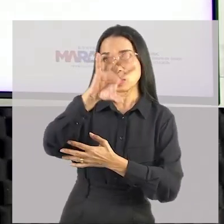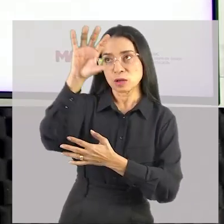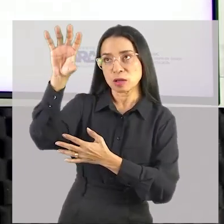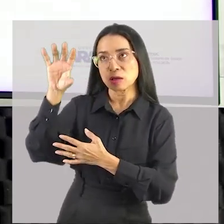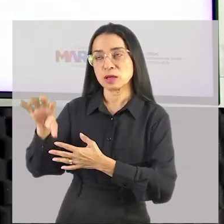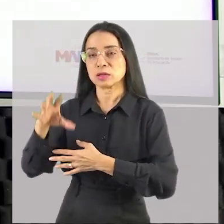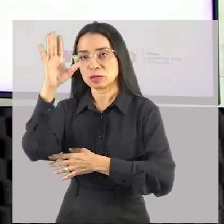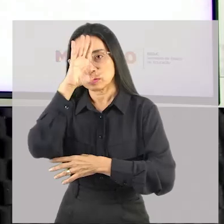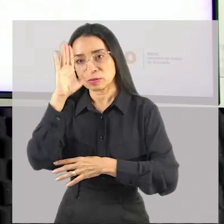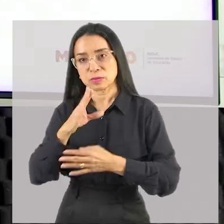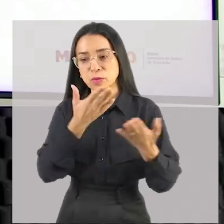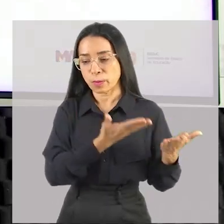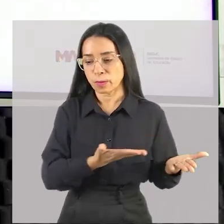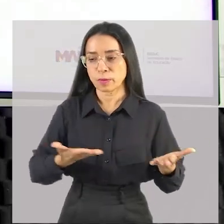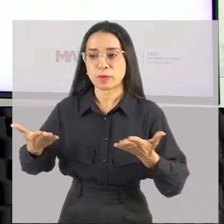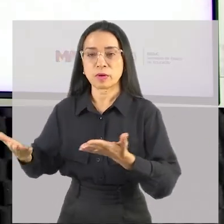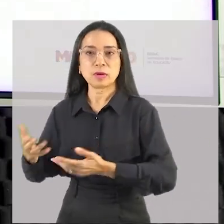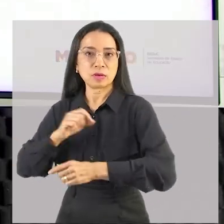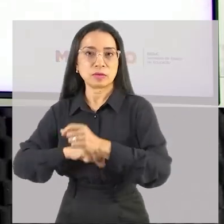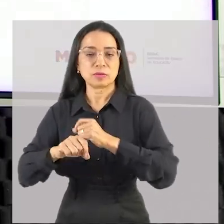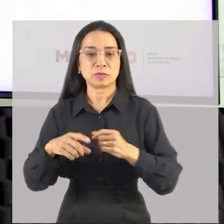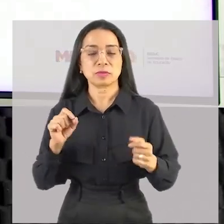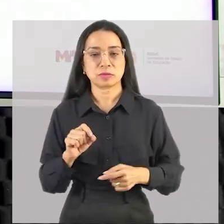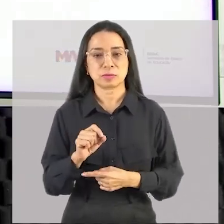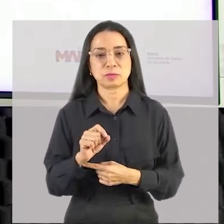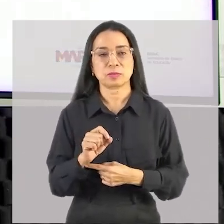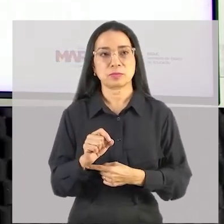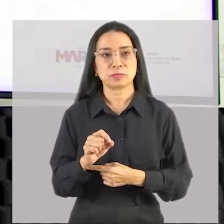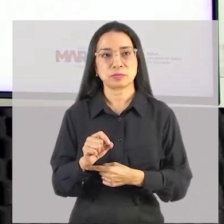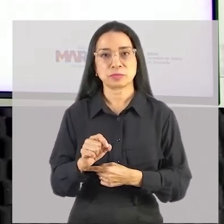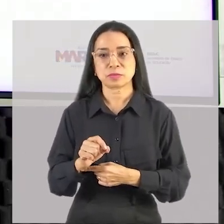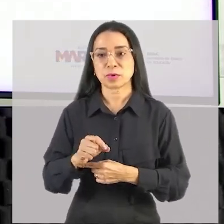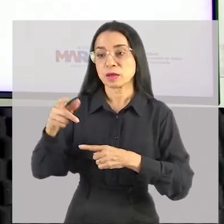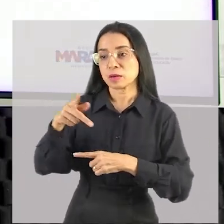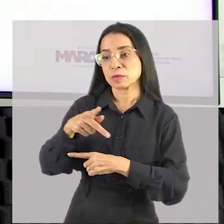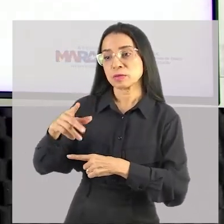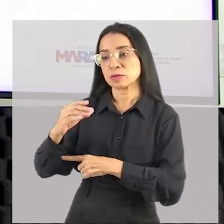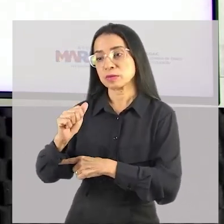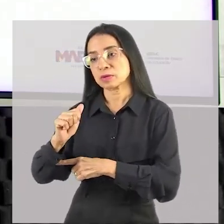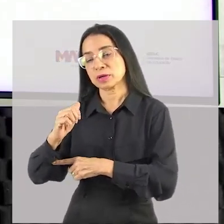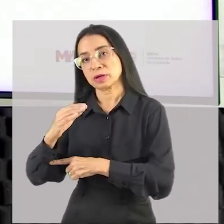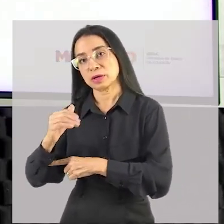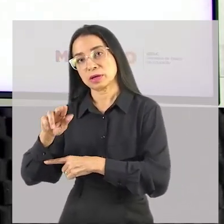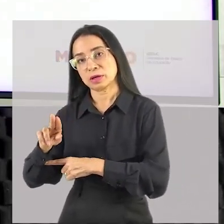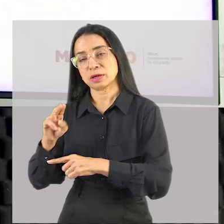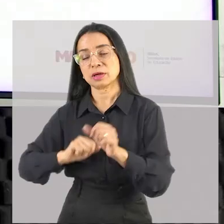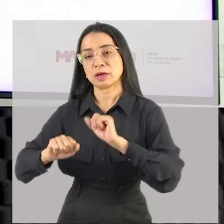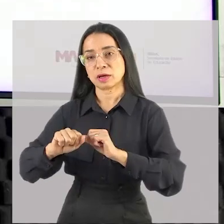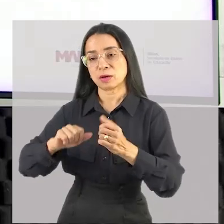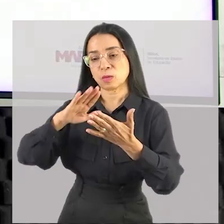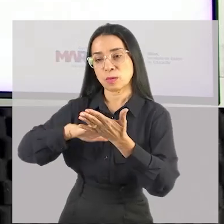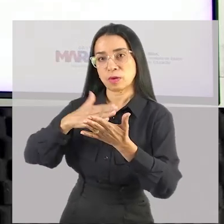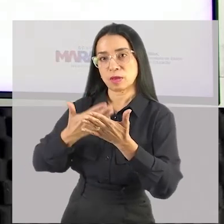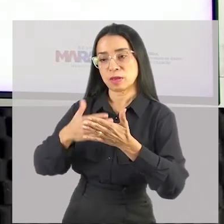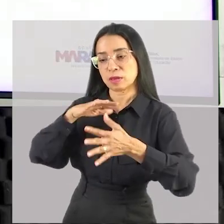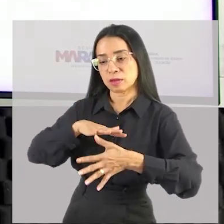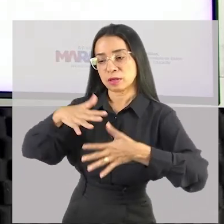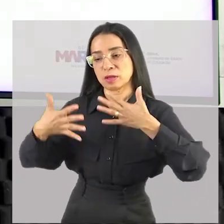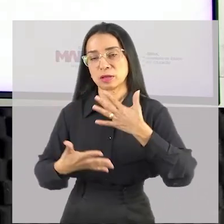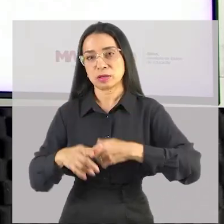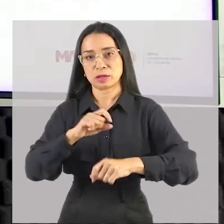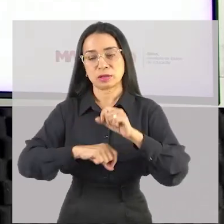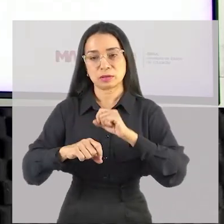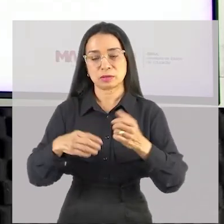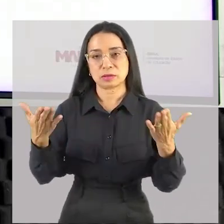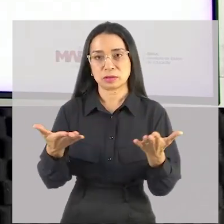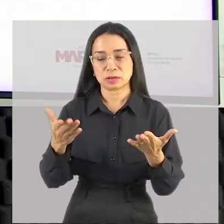país, seja muito bem-vindo, seja muito bem-vinda. Eu sou a professora Cacau Sotero, esse é o nosso intérprete de Libras, né? E